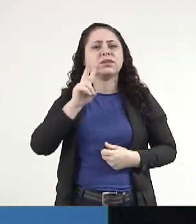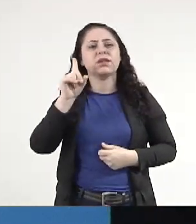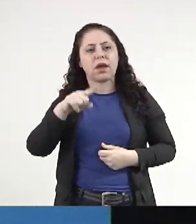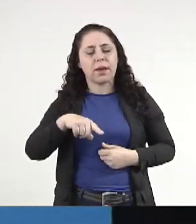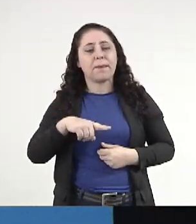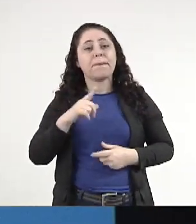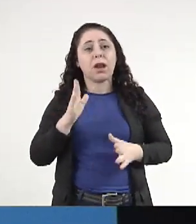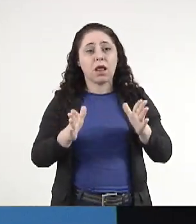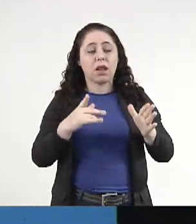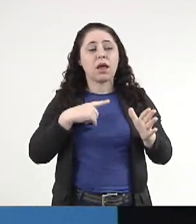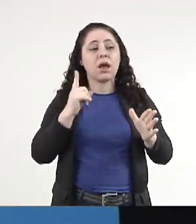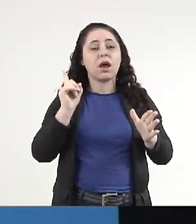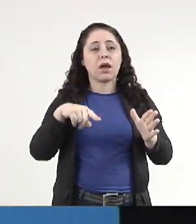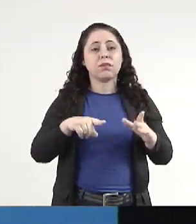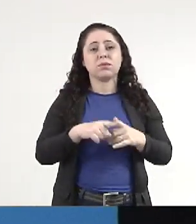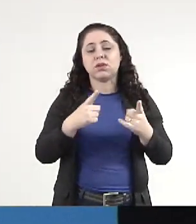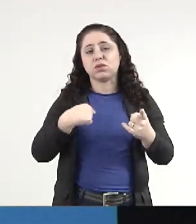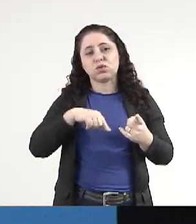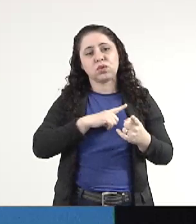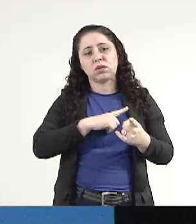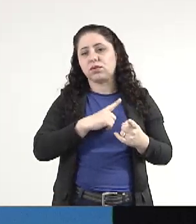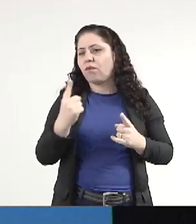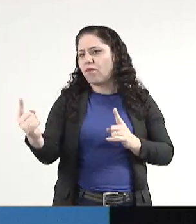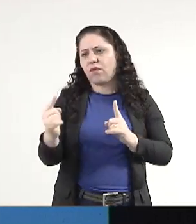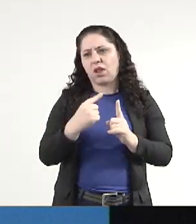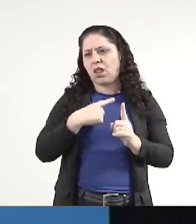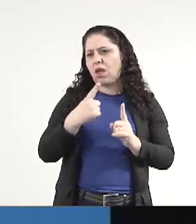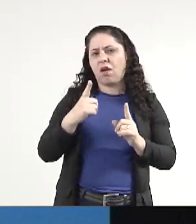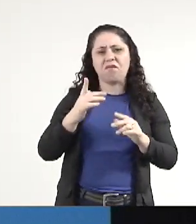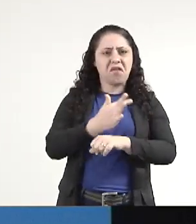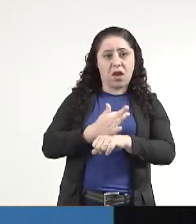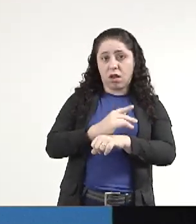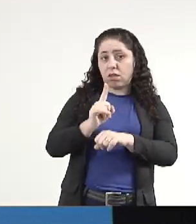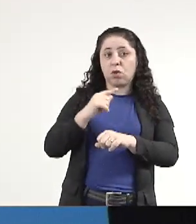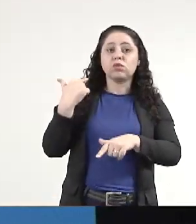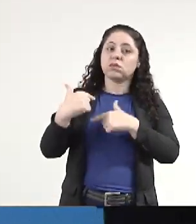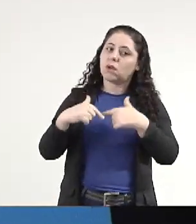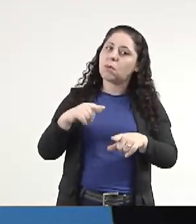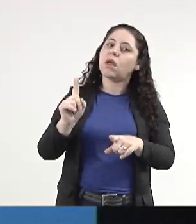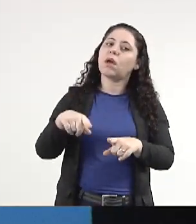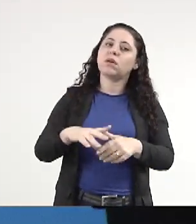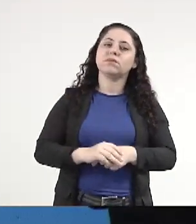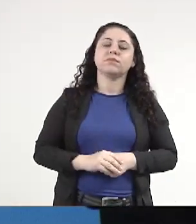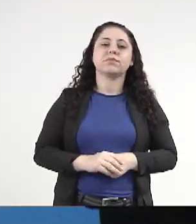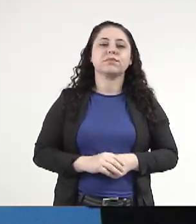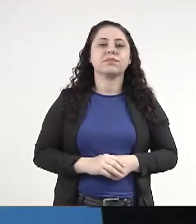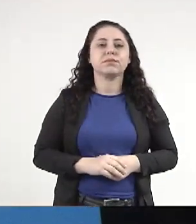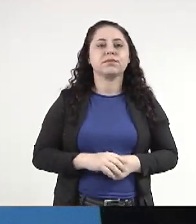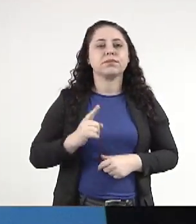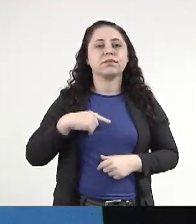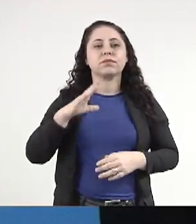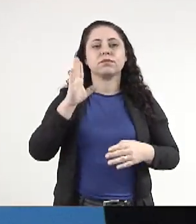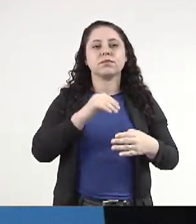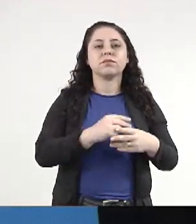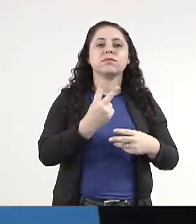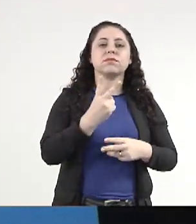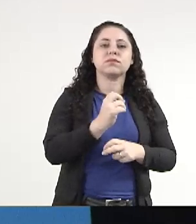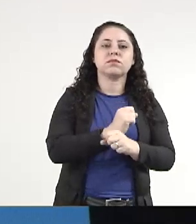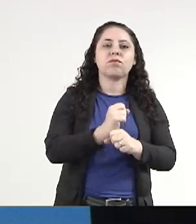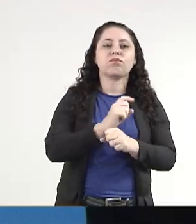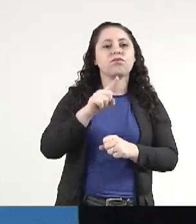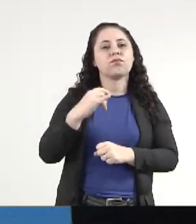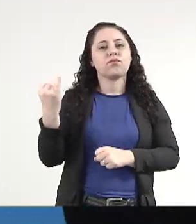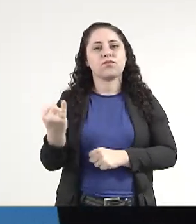estamos nesse espaço, é cansativo, mas a gente não veio aqui também para ter férias, a gente está aqui para trabalhar. Então, eu acho que a eleição a cada 2 anos